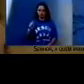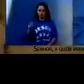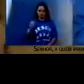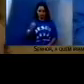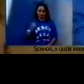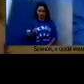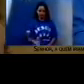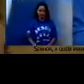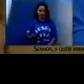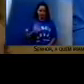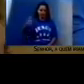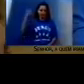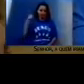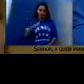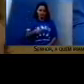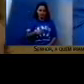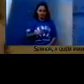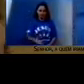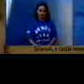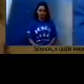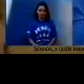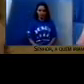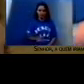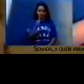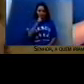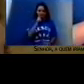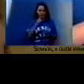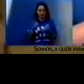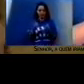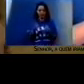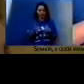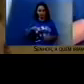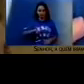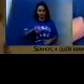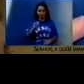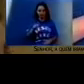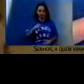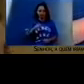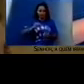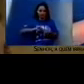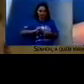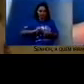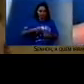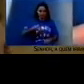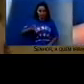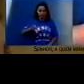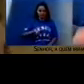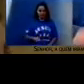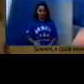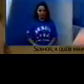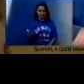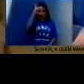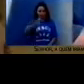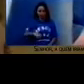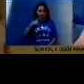Foi uma fada malvada que me transformou num sapo. Na verdade, eu sou um príncipe.